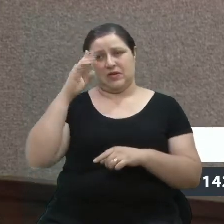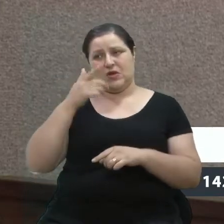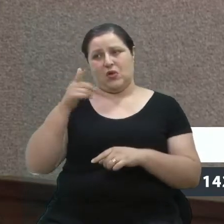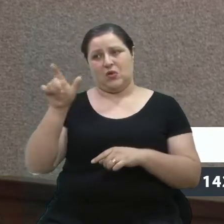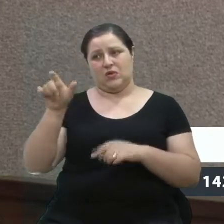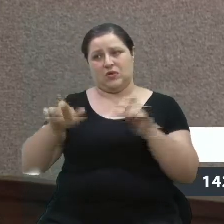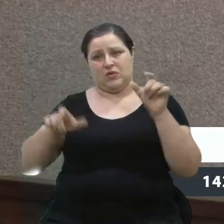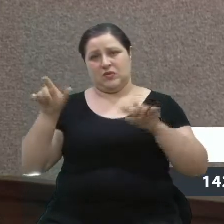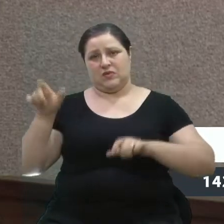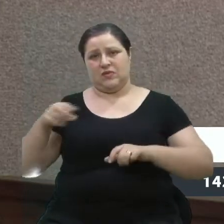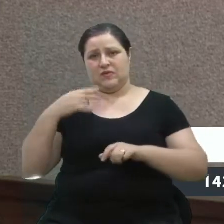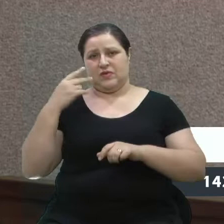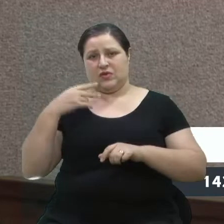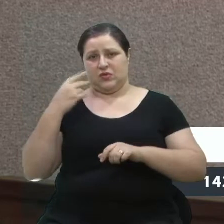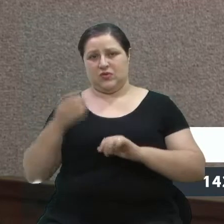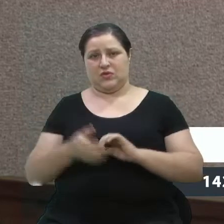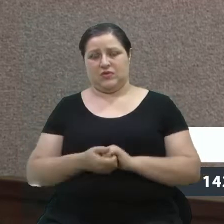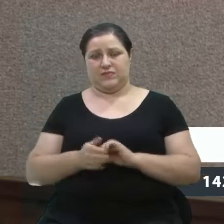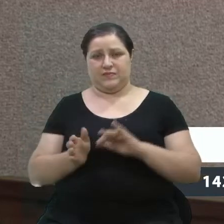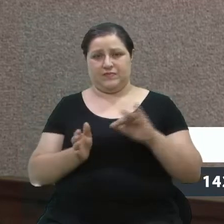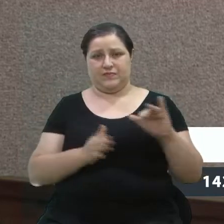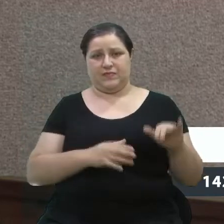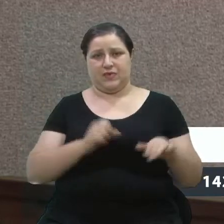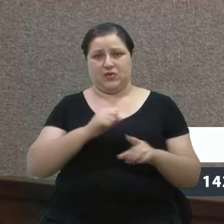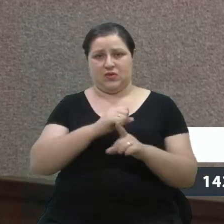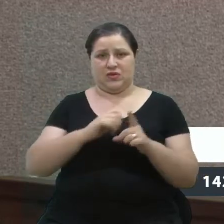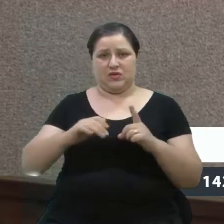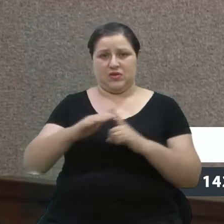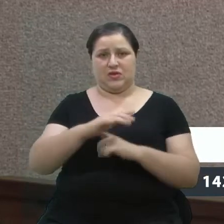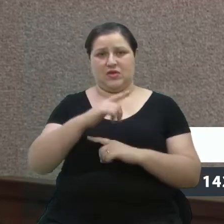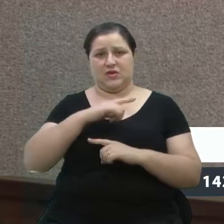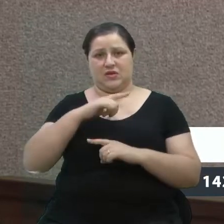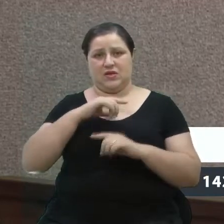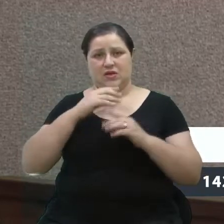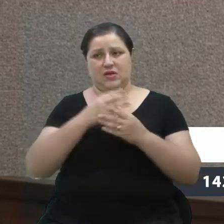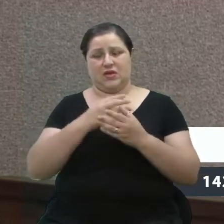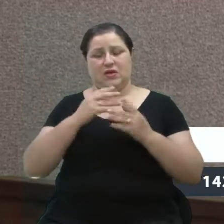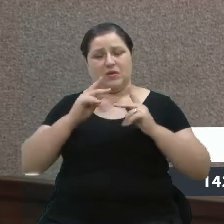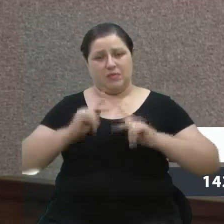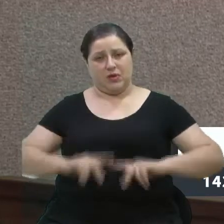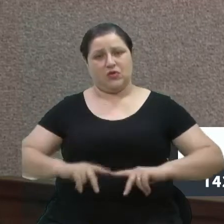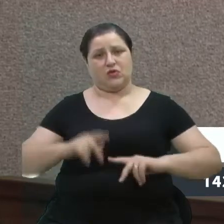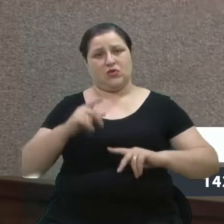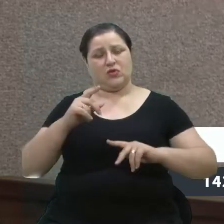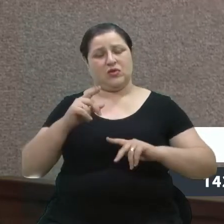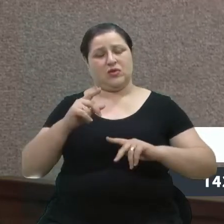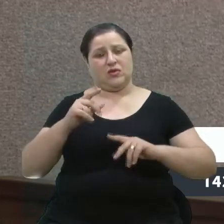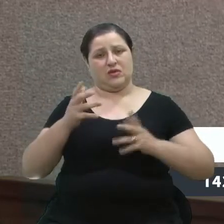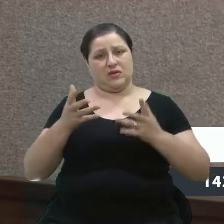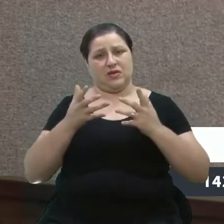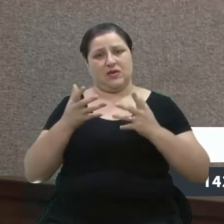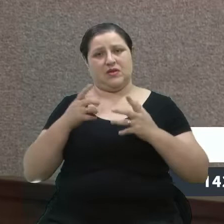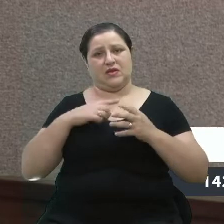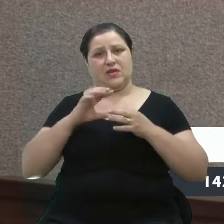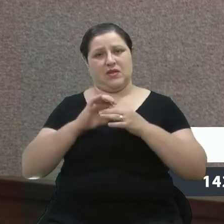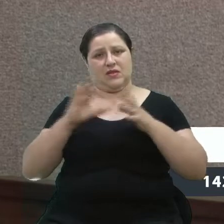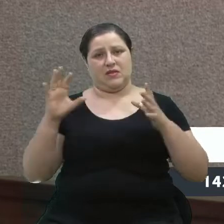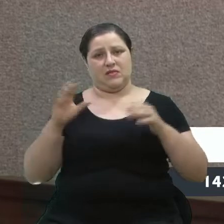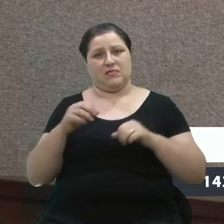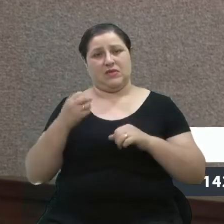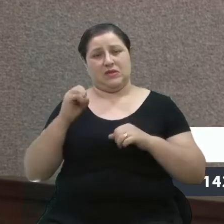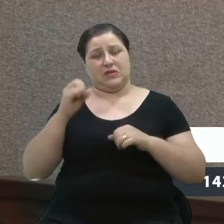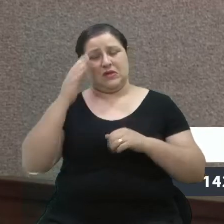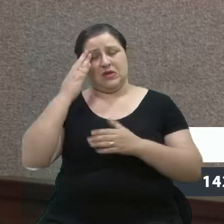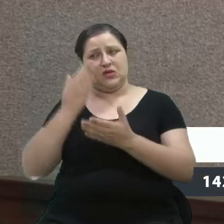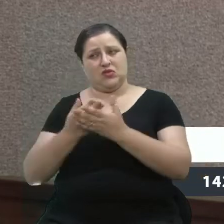tem pessoas ainda bem na nossa sociedade que prezam pela liberdade. Tenho certeza que se tivesse decretado um lockdown